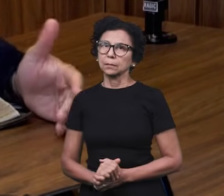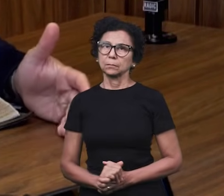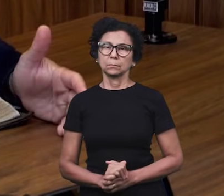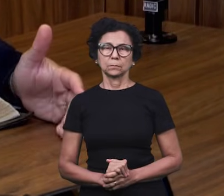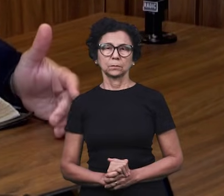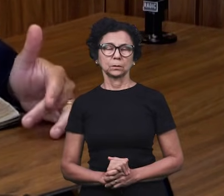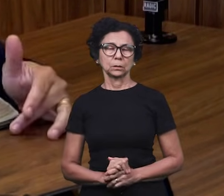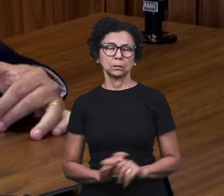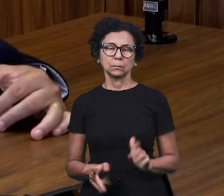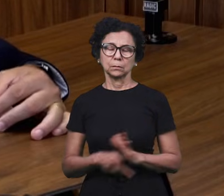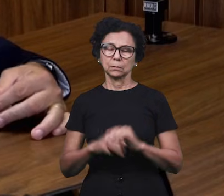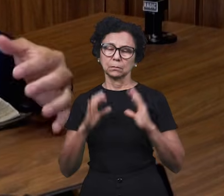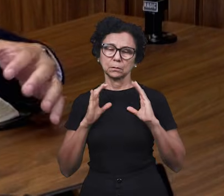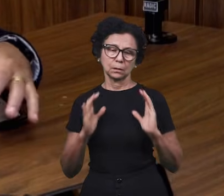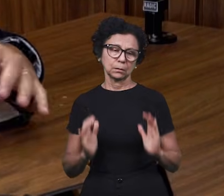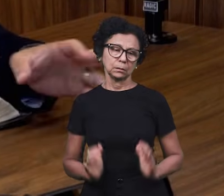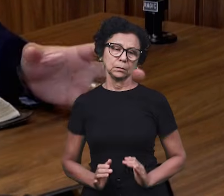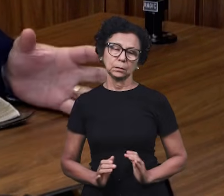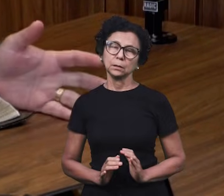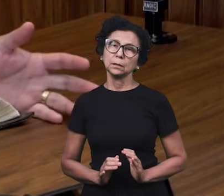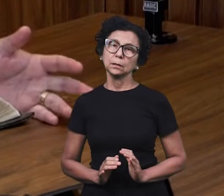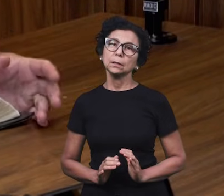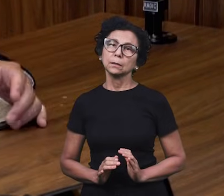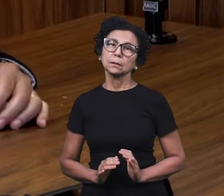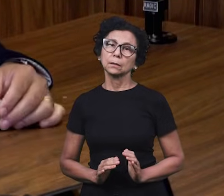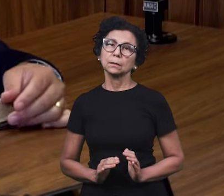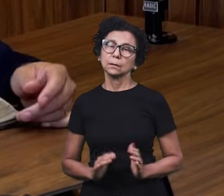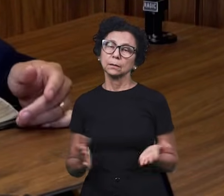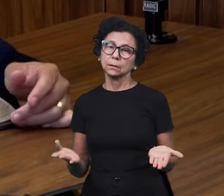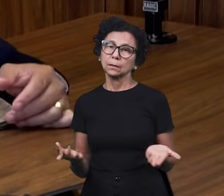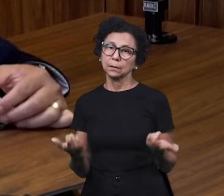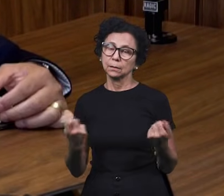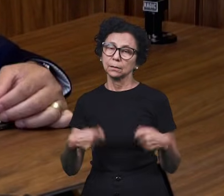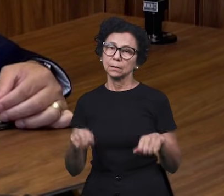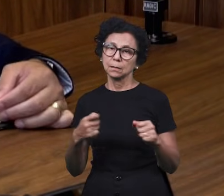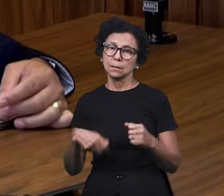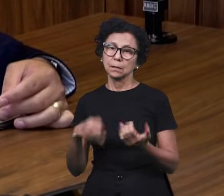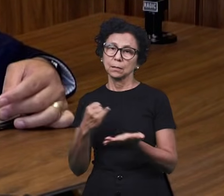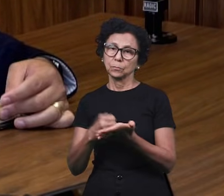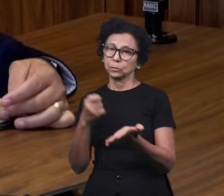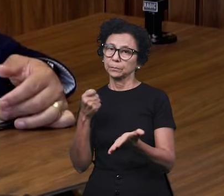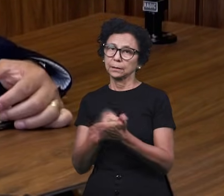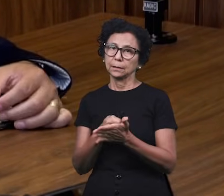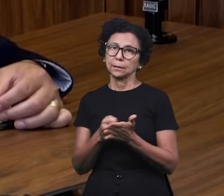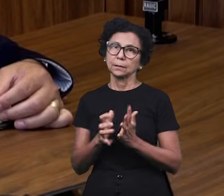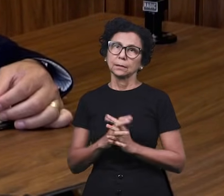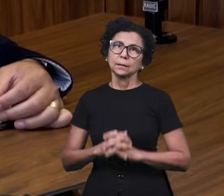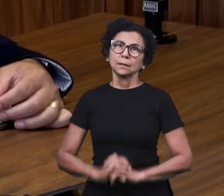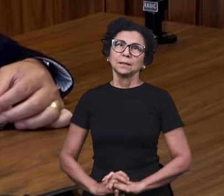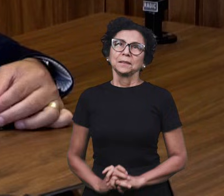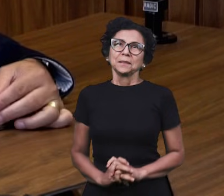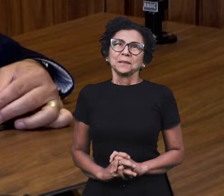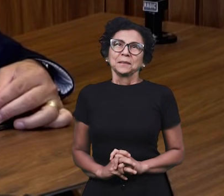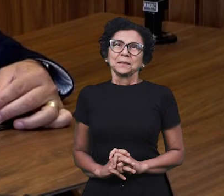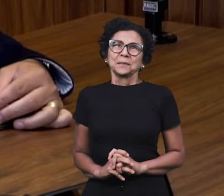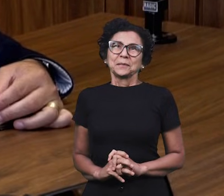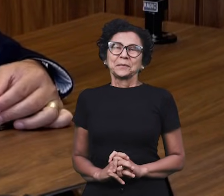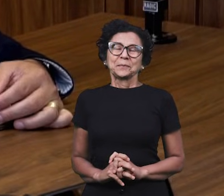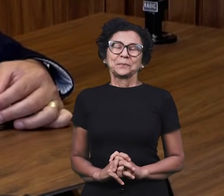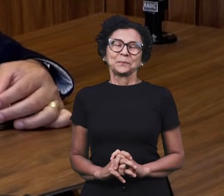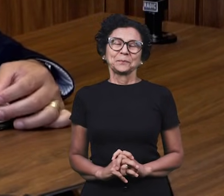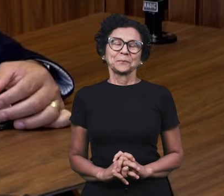correto perante a sociedade, pelo bem comum de todos, né? Dentro daquilo que nós esperamos. Mas vamos aqui tentar criar